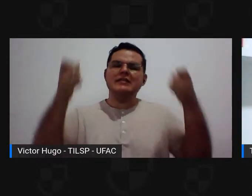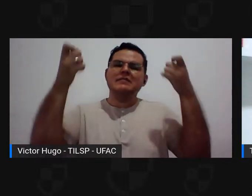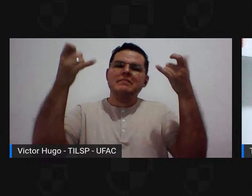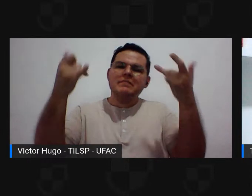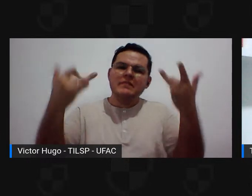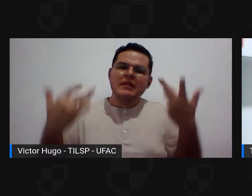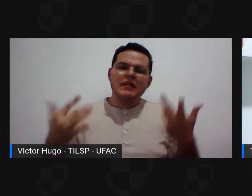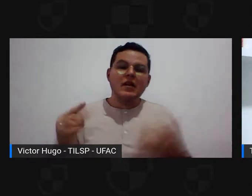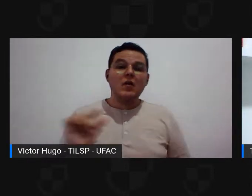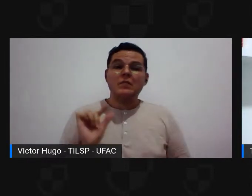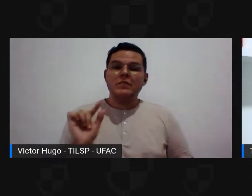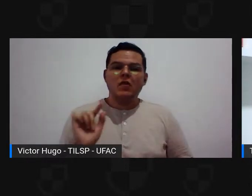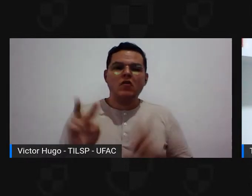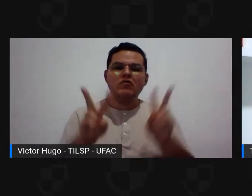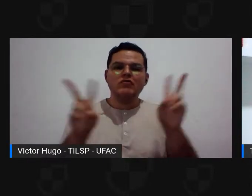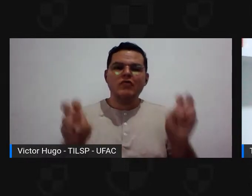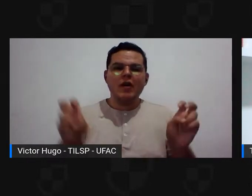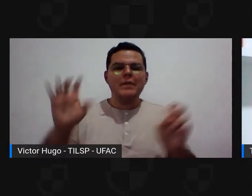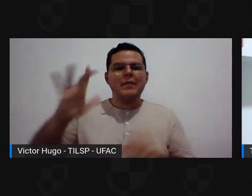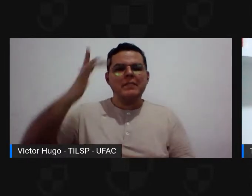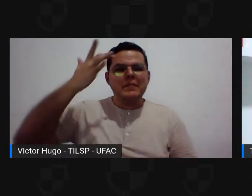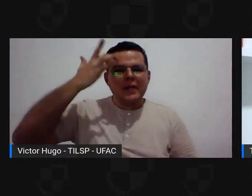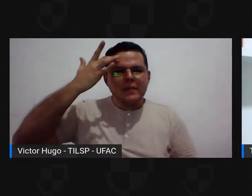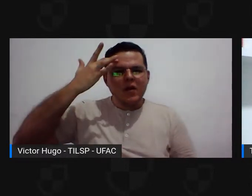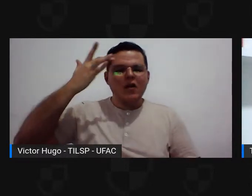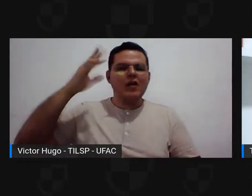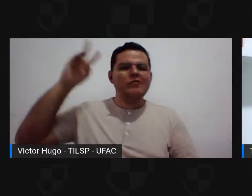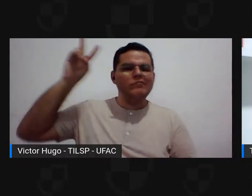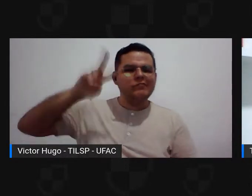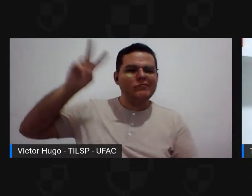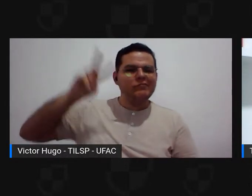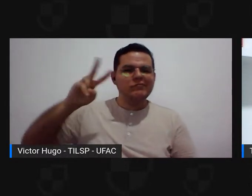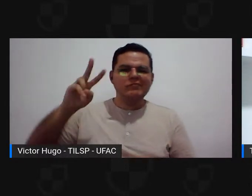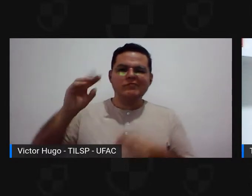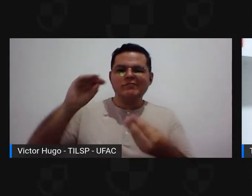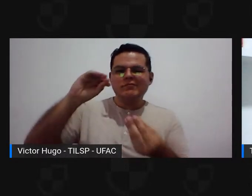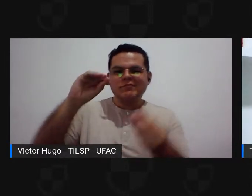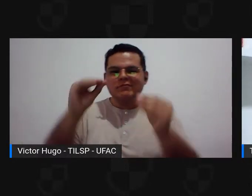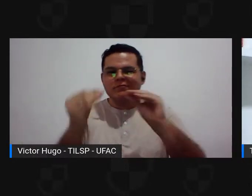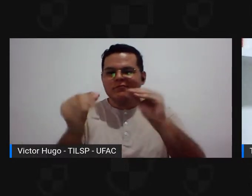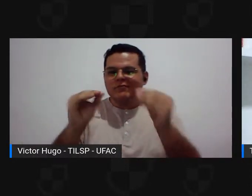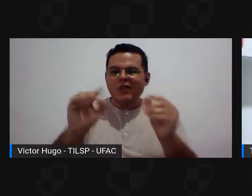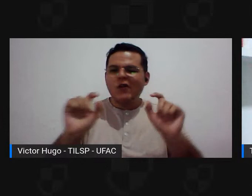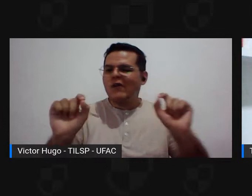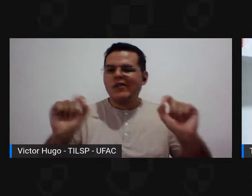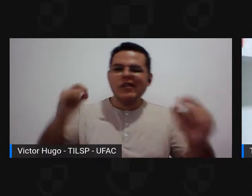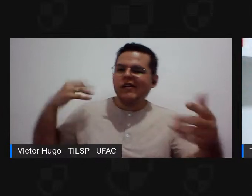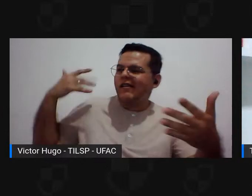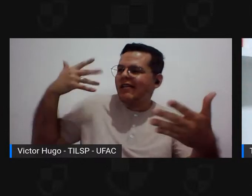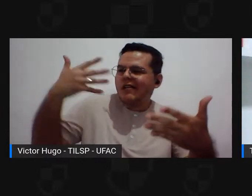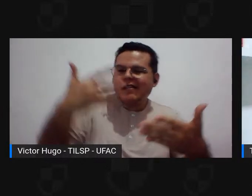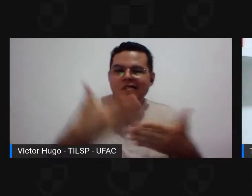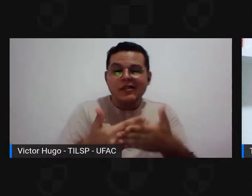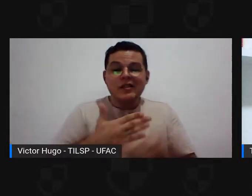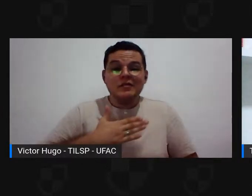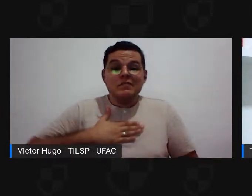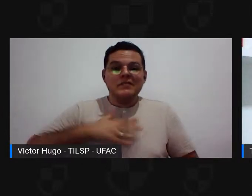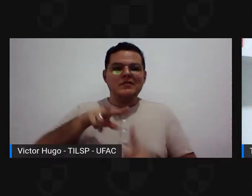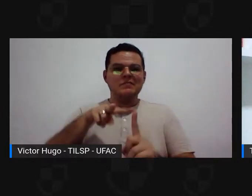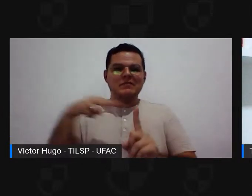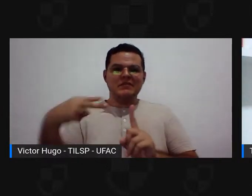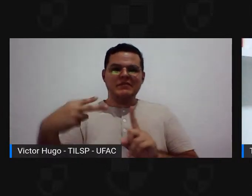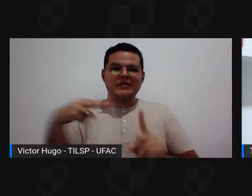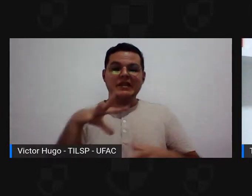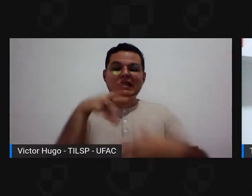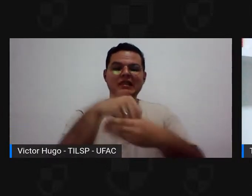memórias, de trazer um pedacinho desse quebra-cabeça, que é um pedacinho, uma versão dessa história do curso de letras,